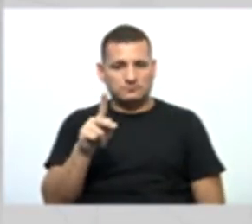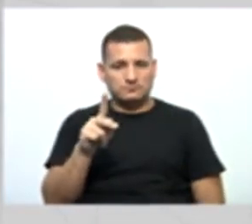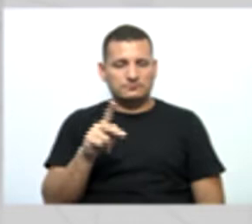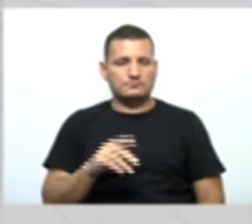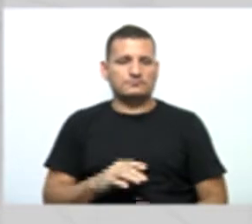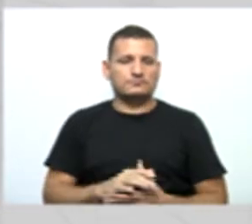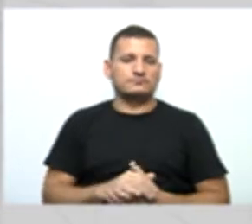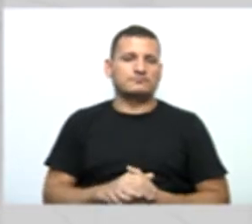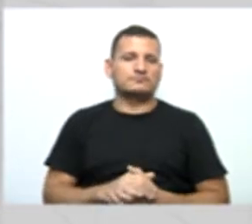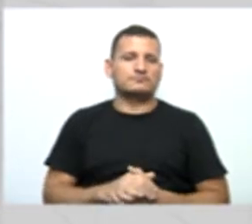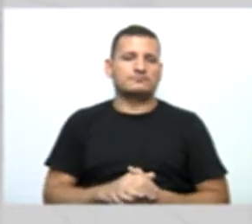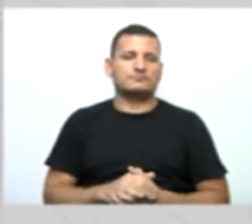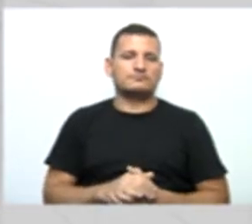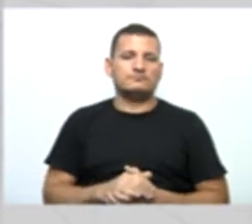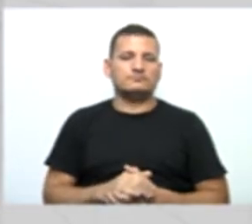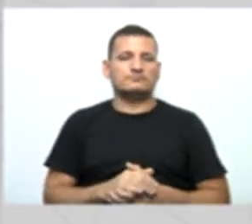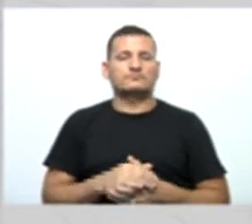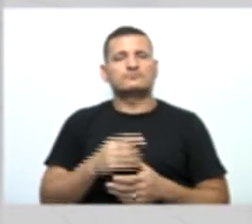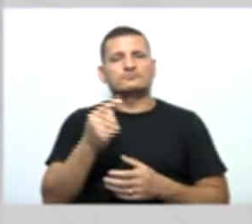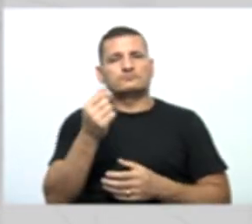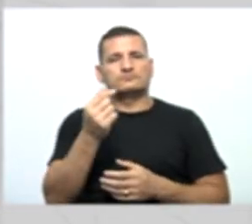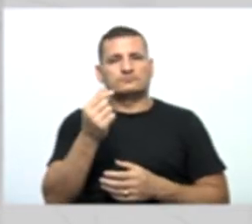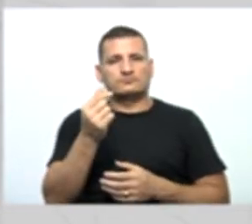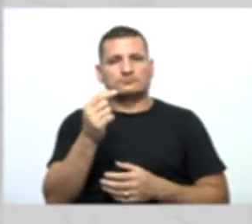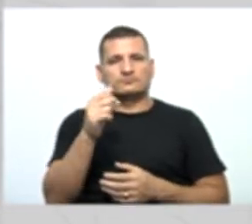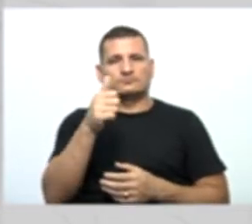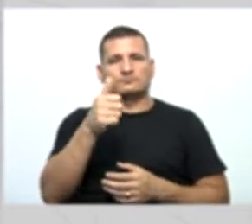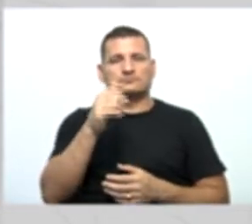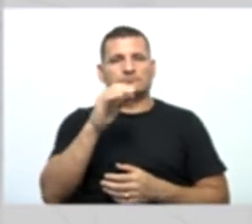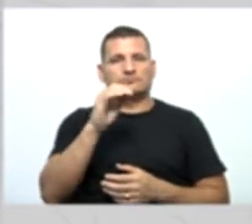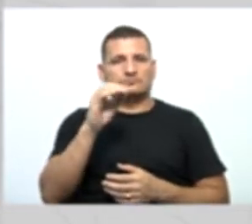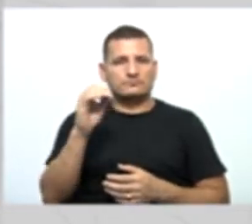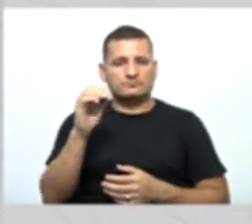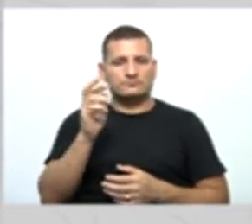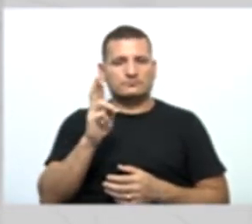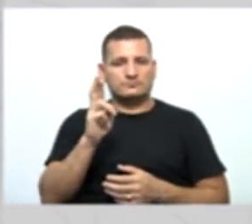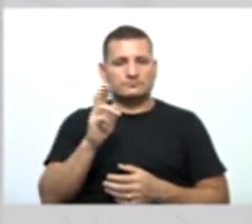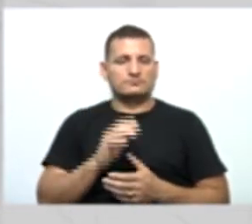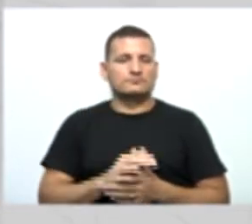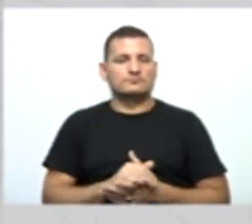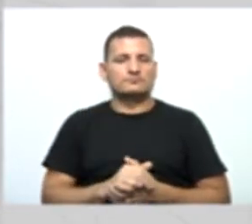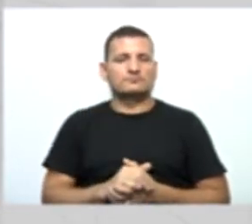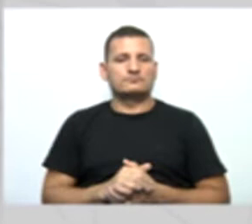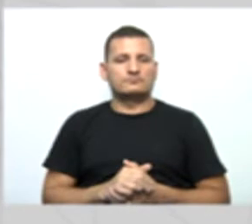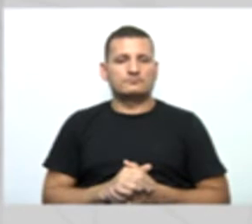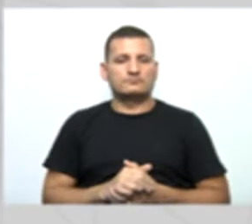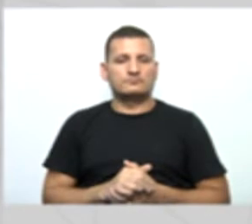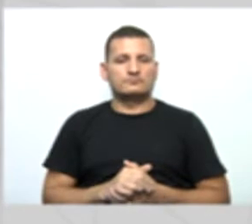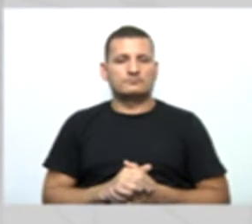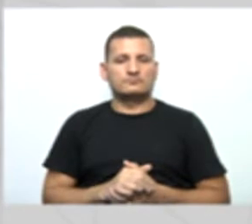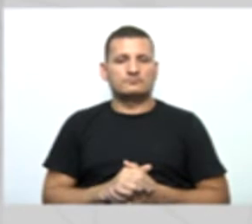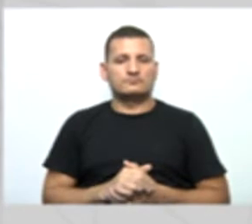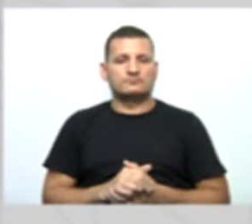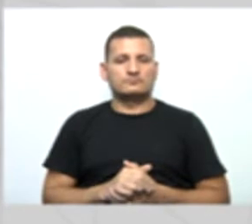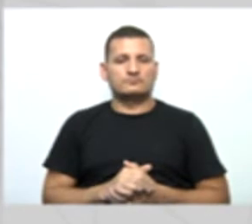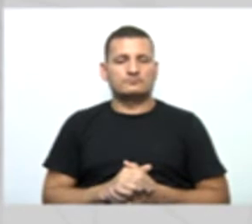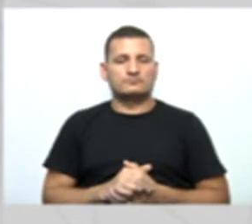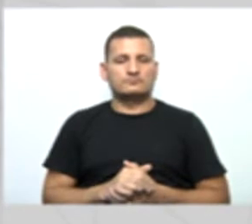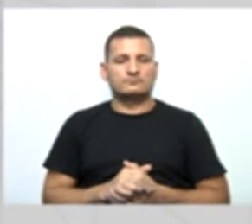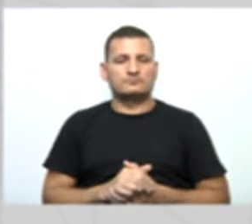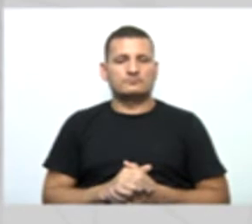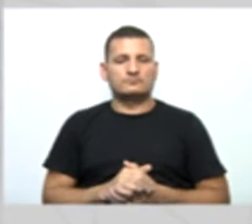cadeira, vamos colocar que essa cadeira aqui custa R$100, ok? Então a nossa cadeira custa